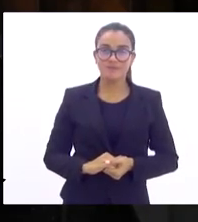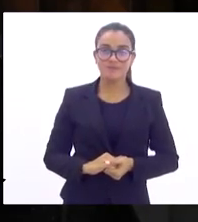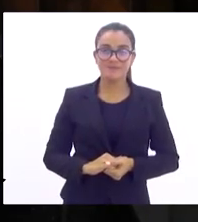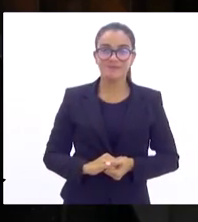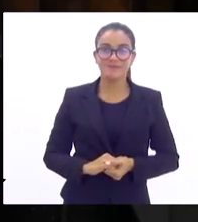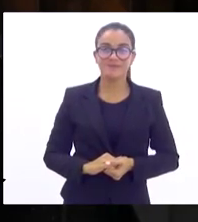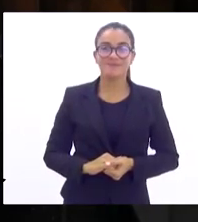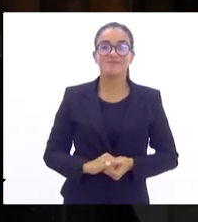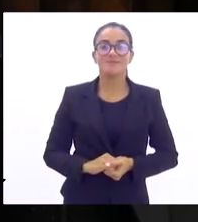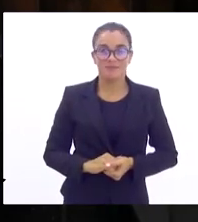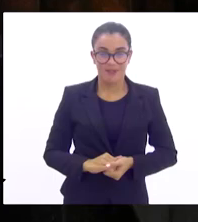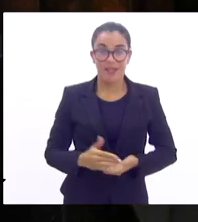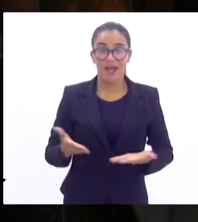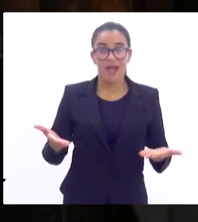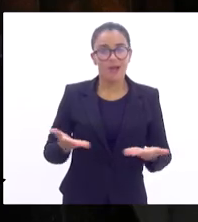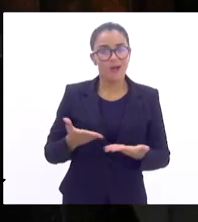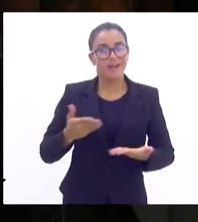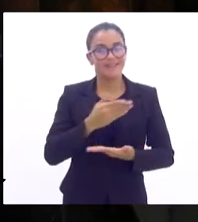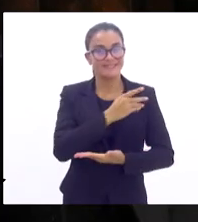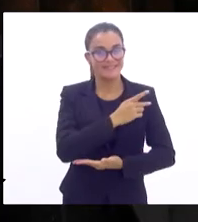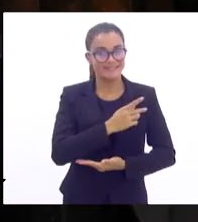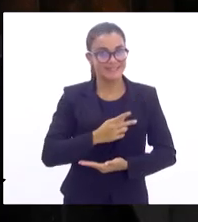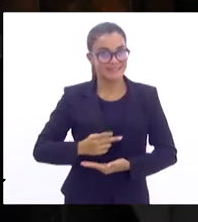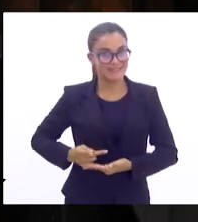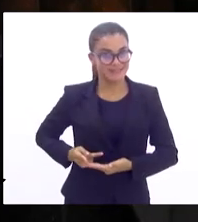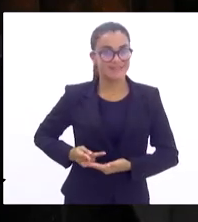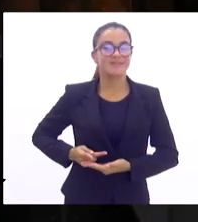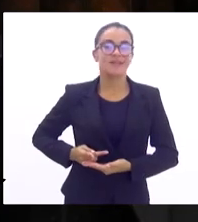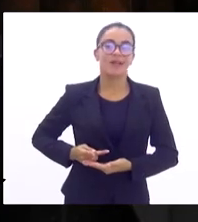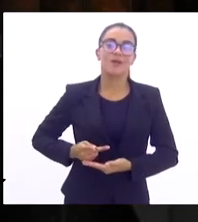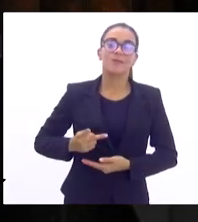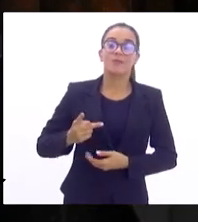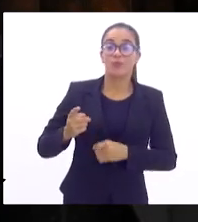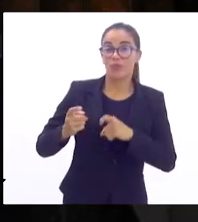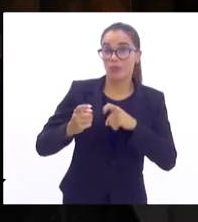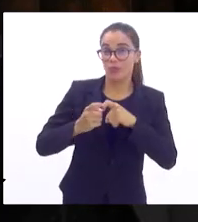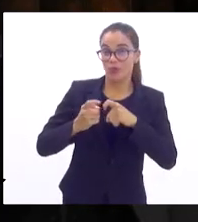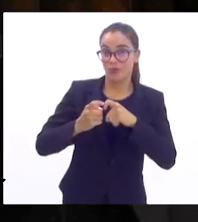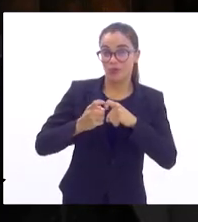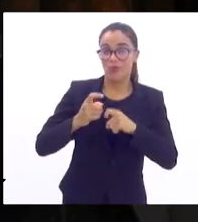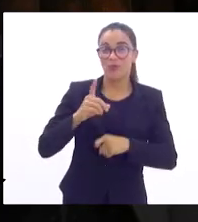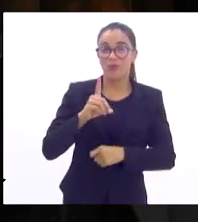Sumiu agora a presidência o deputado Dr deodalto